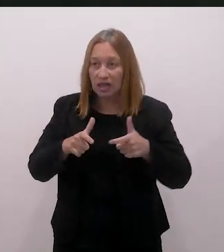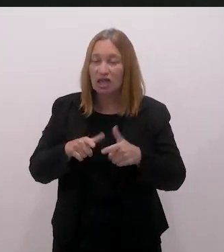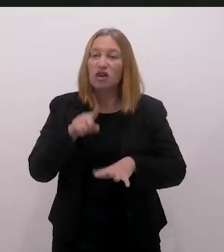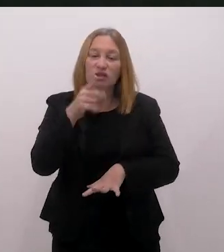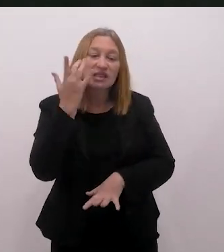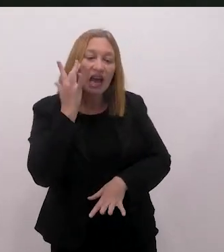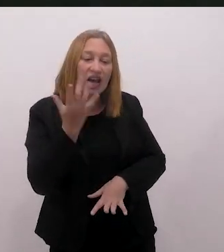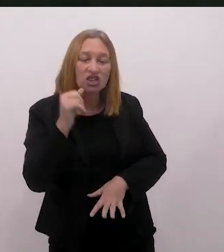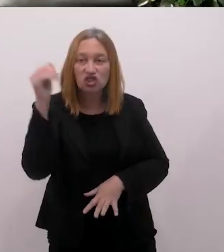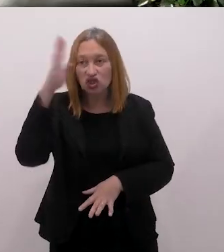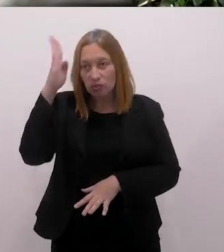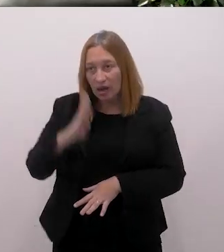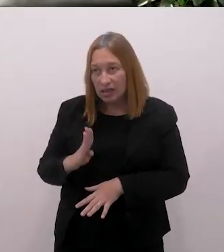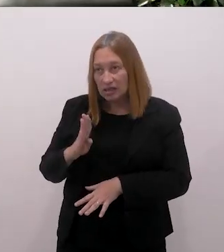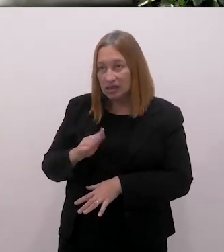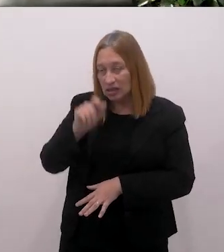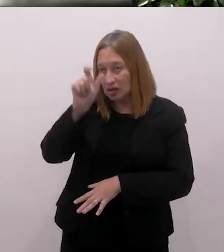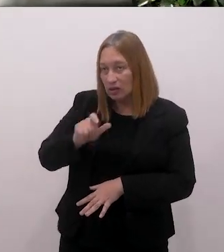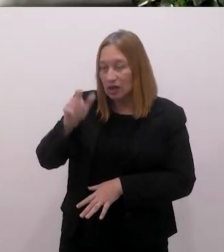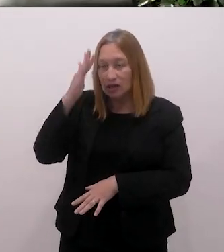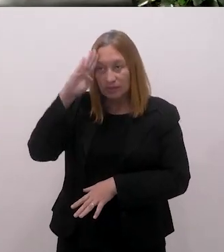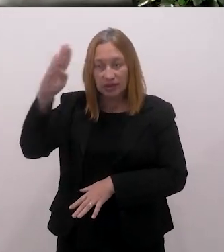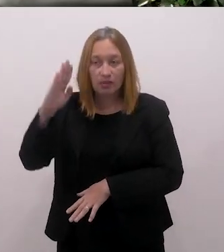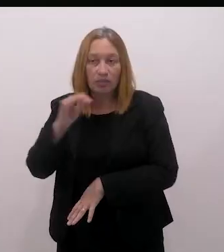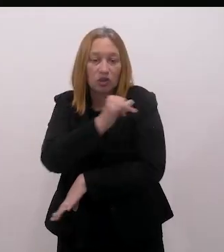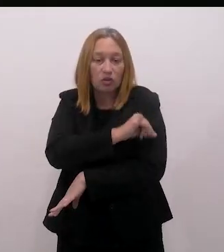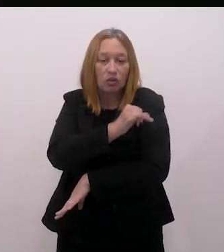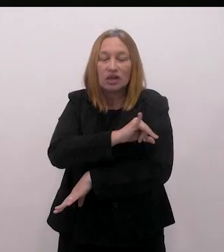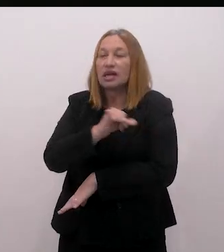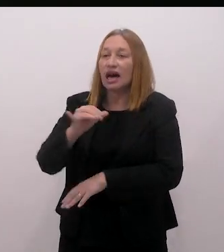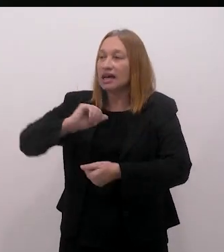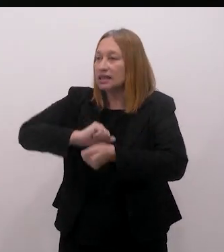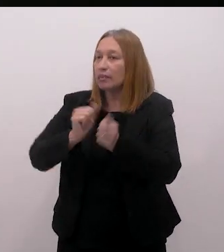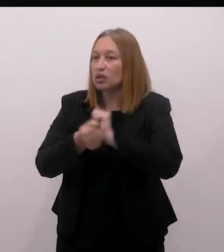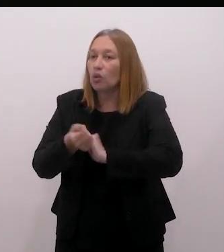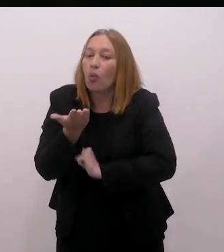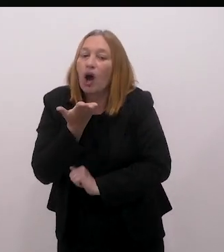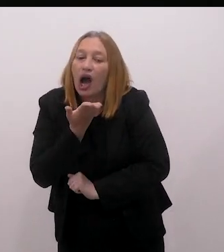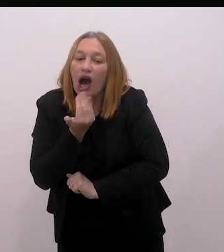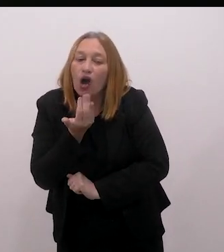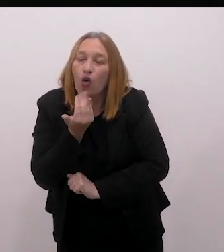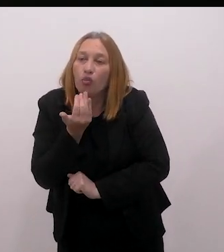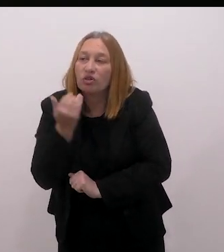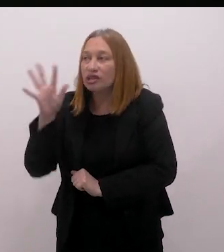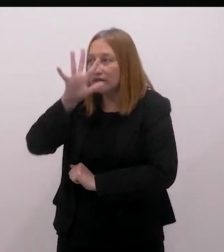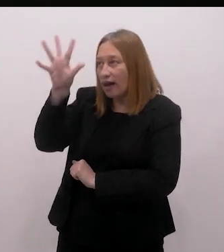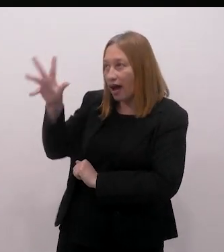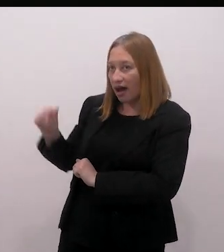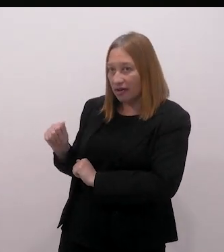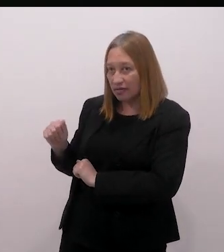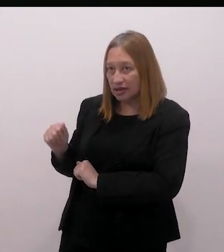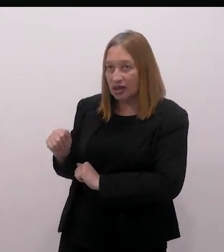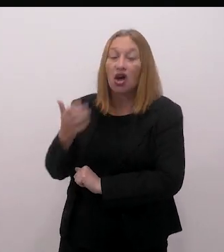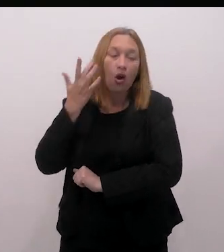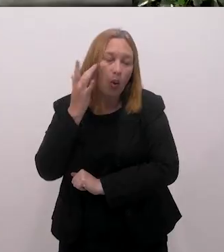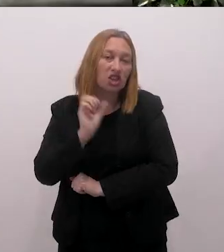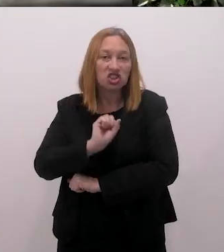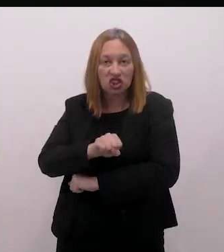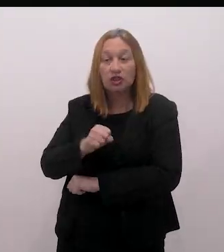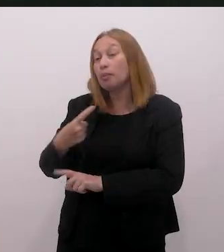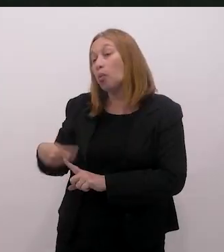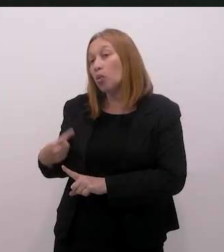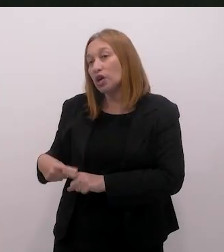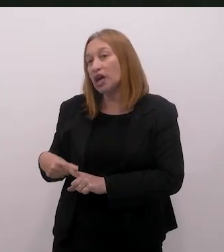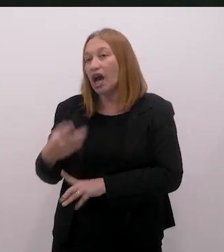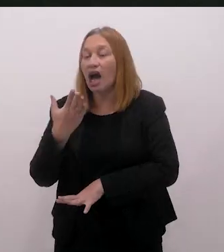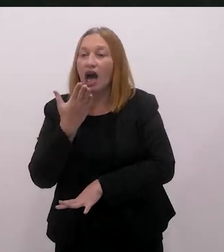regiões da África. E você acha que o brasileiro, especialmente o carioca, se adaptou, o paladar da gente se adaptou a esse tipo de culinária?